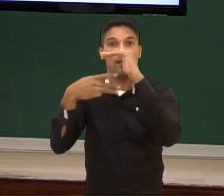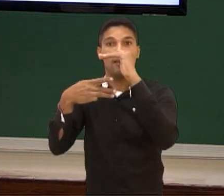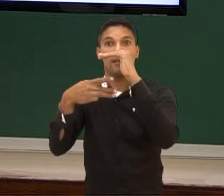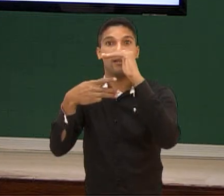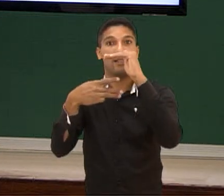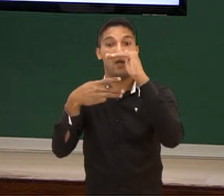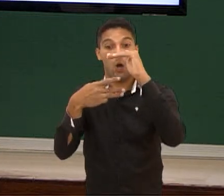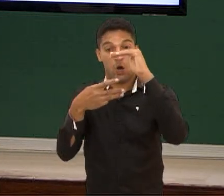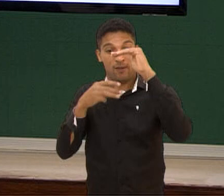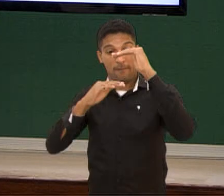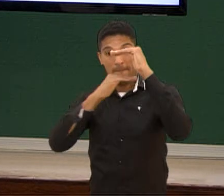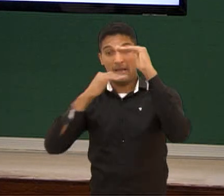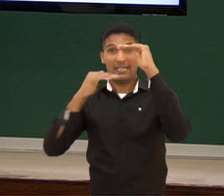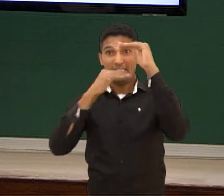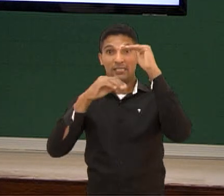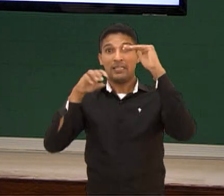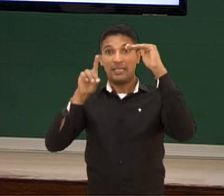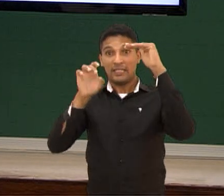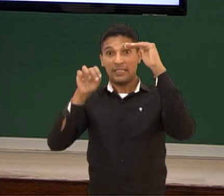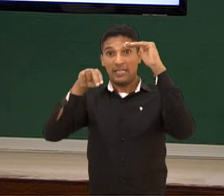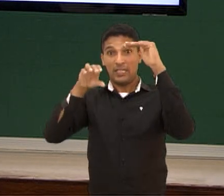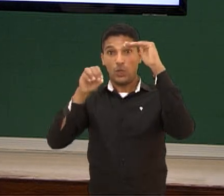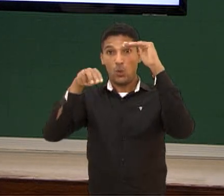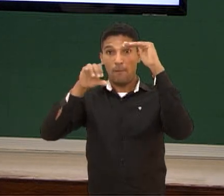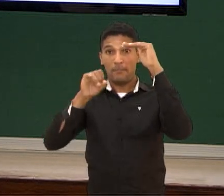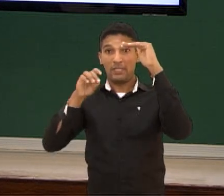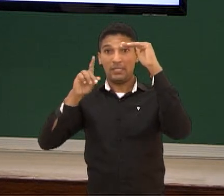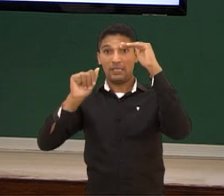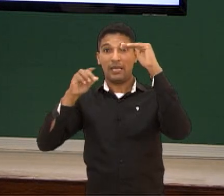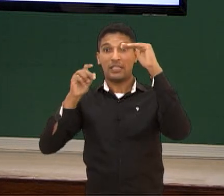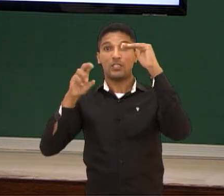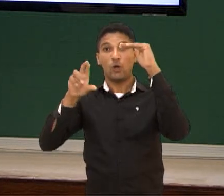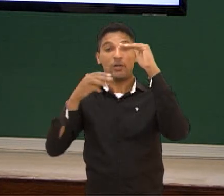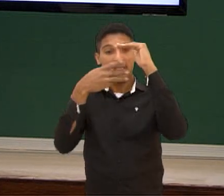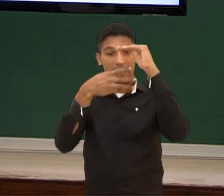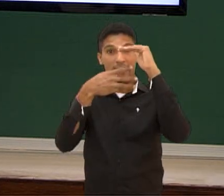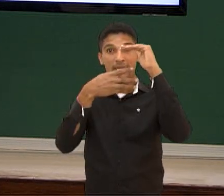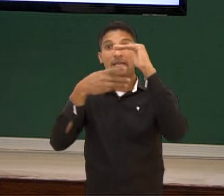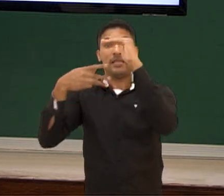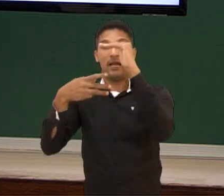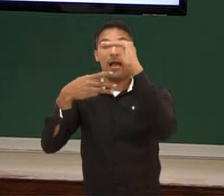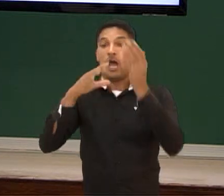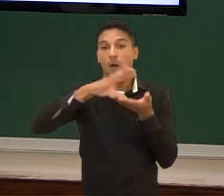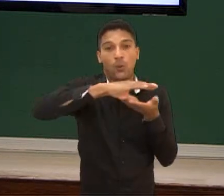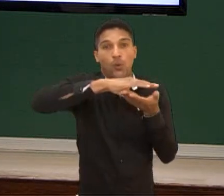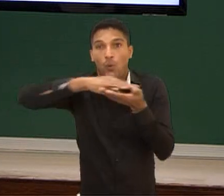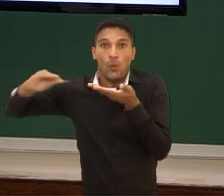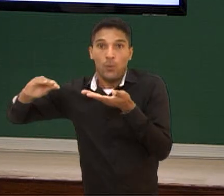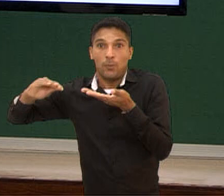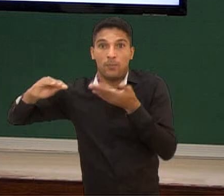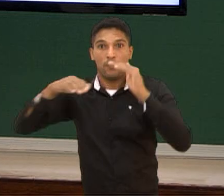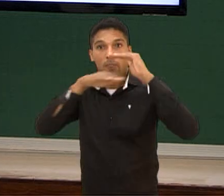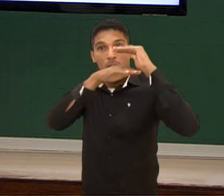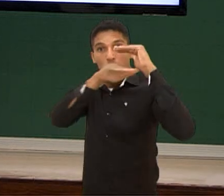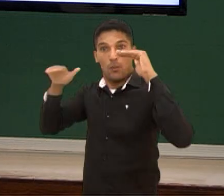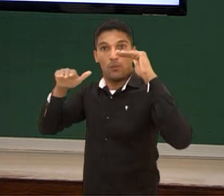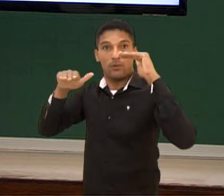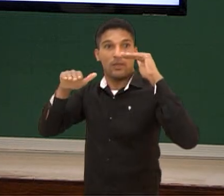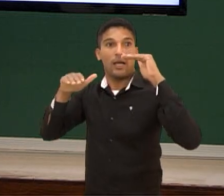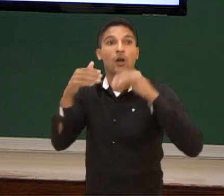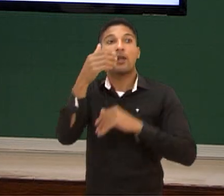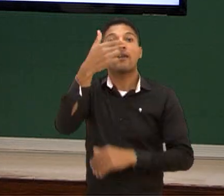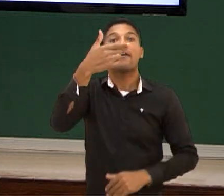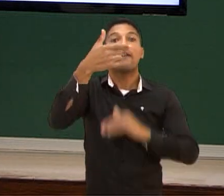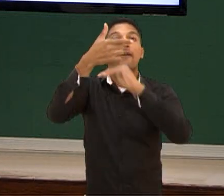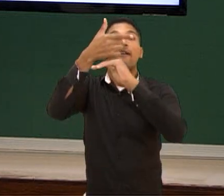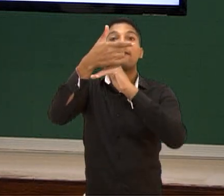gente resolve mesmo? Repete o denominador, que é o 3. Ótimo, maravilha. Agora é só eu somar 21 mais 2, que eu vou ter